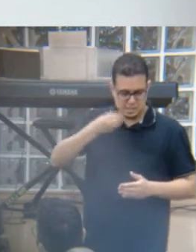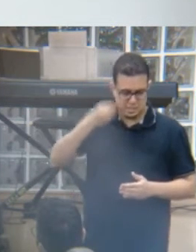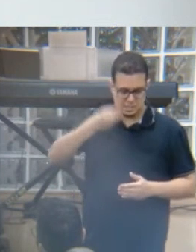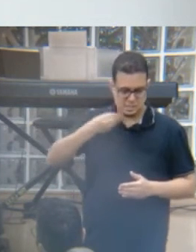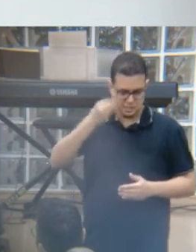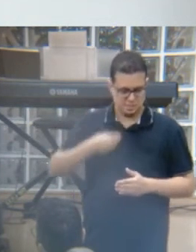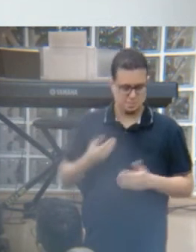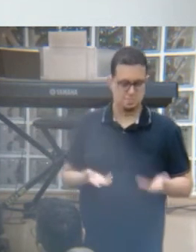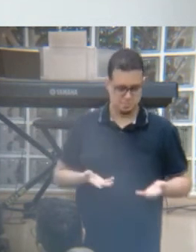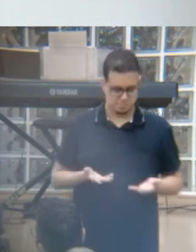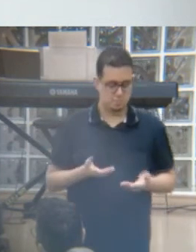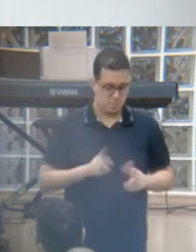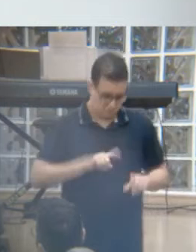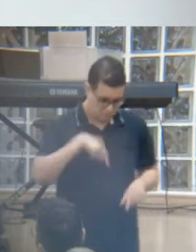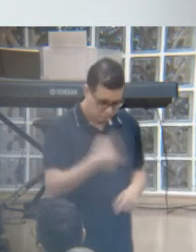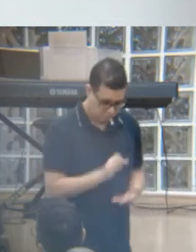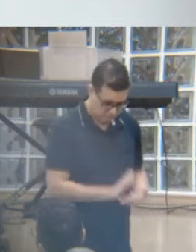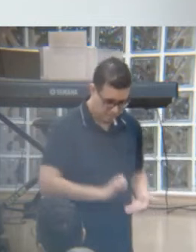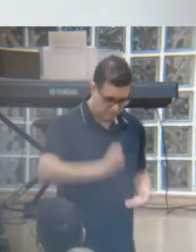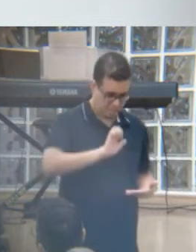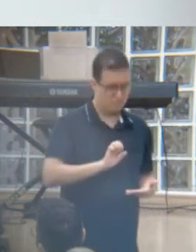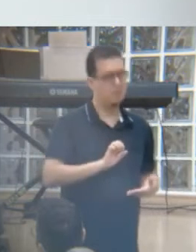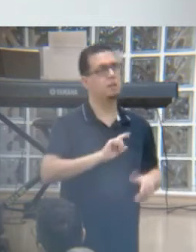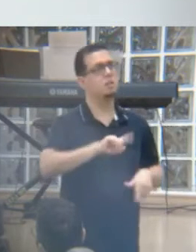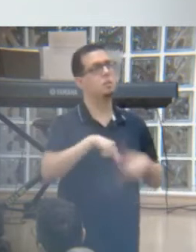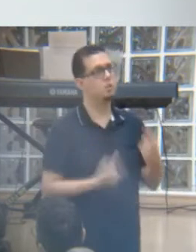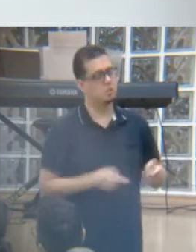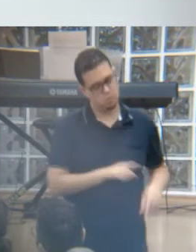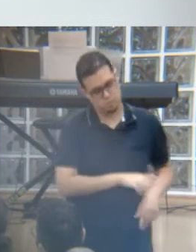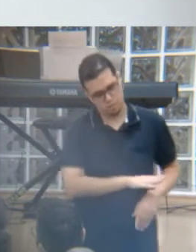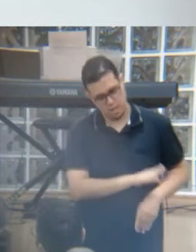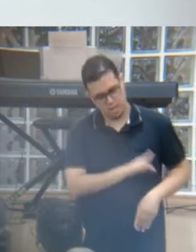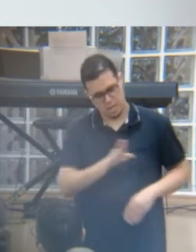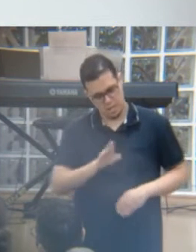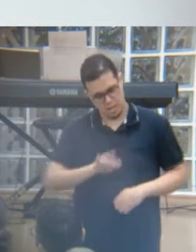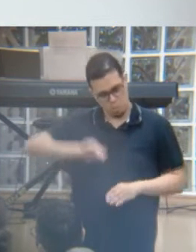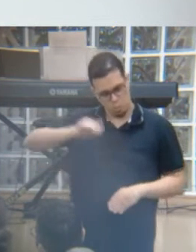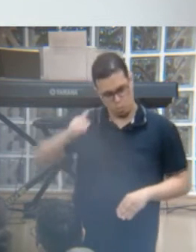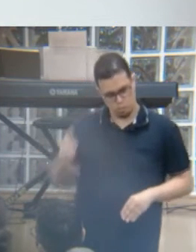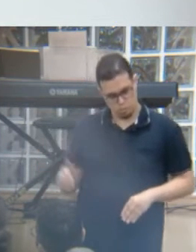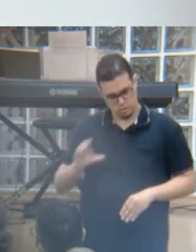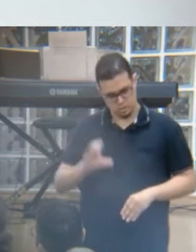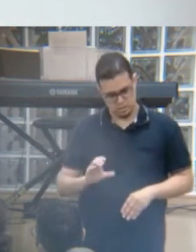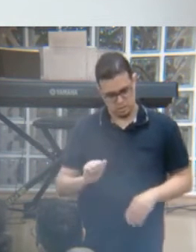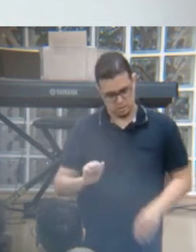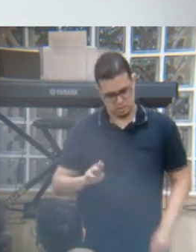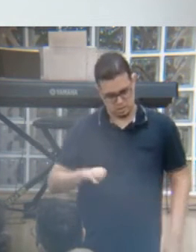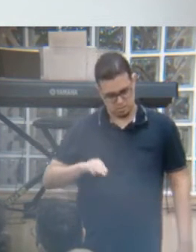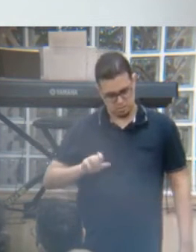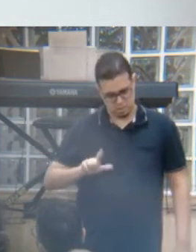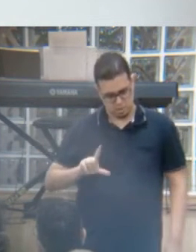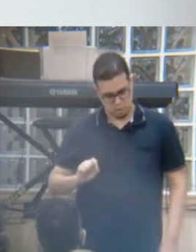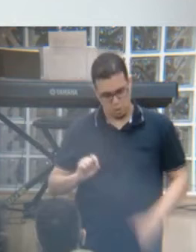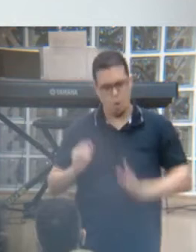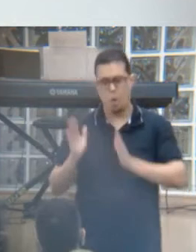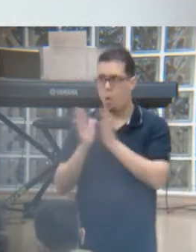Monte Carmelo para invocar ao Senhor e fazer descer fogo do céu. É